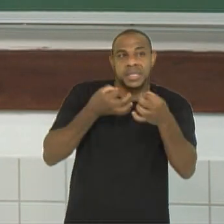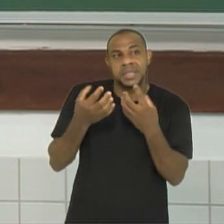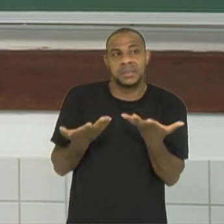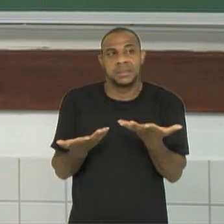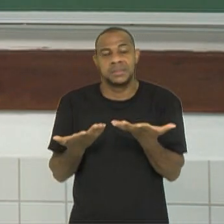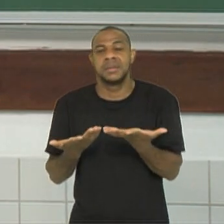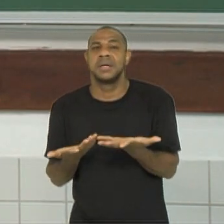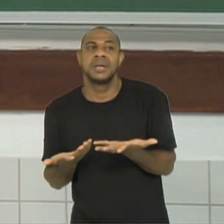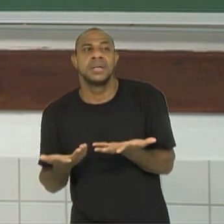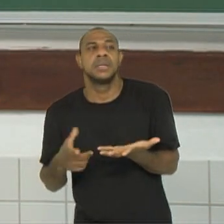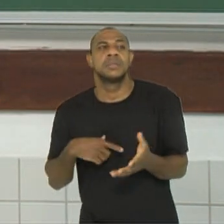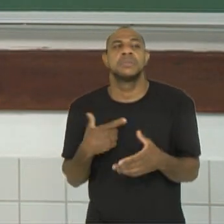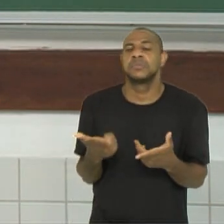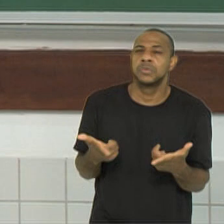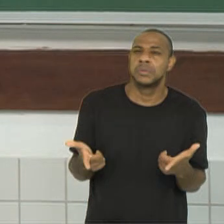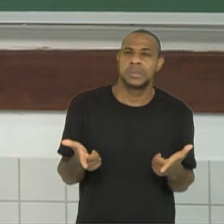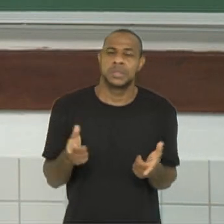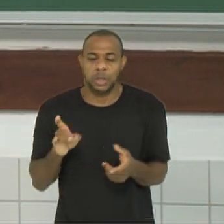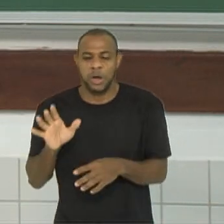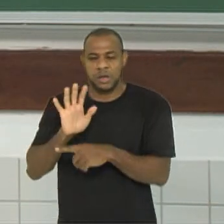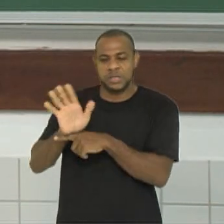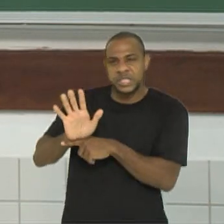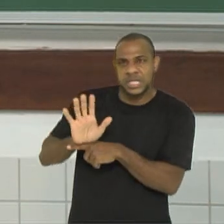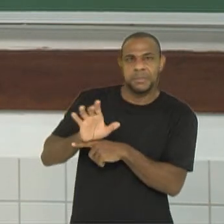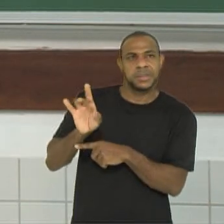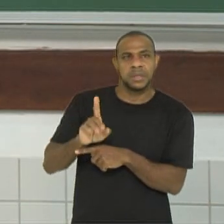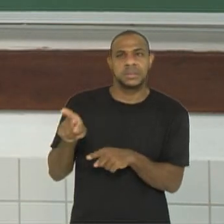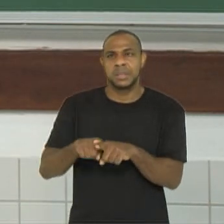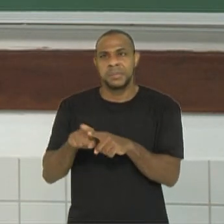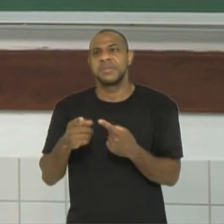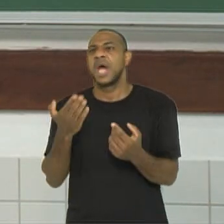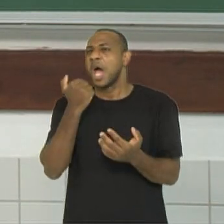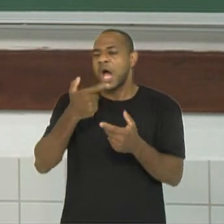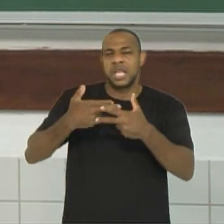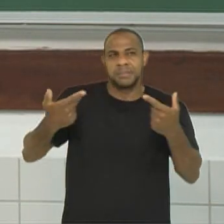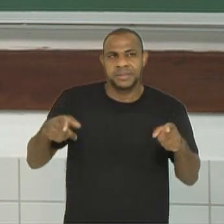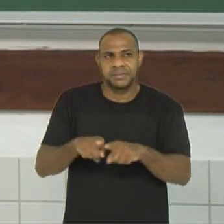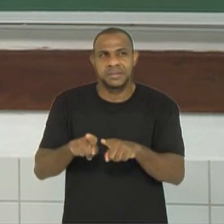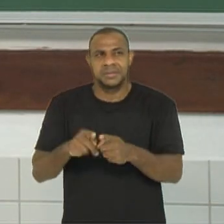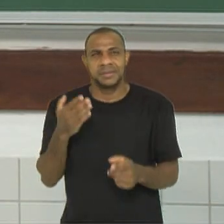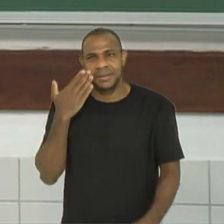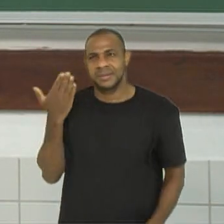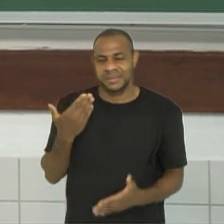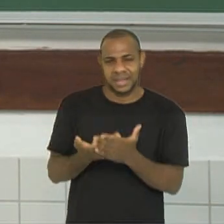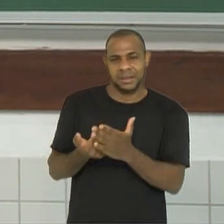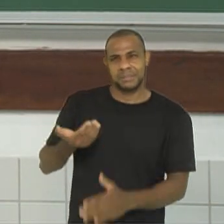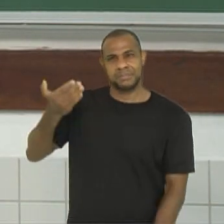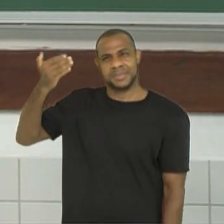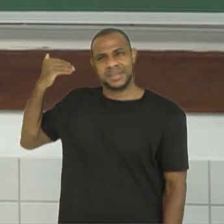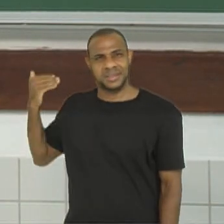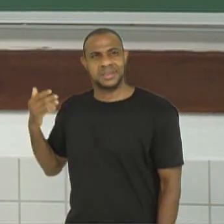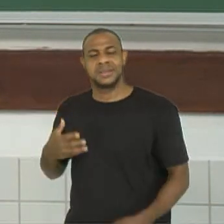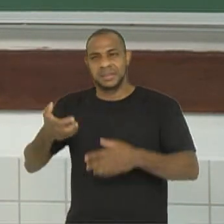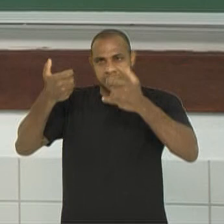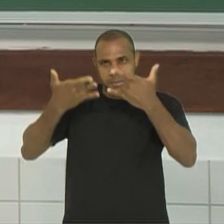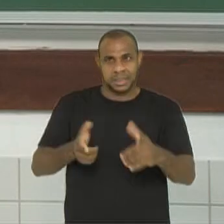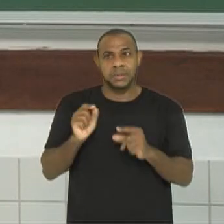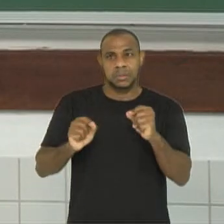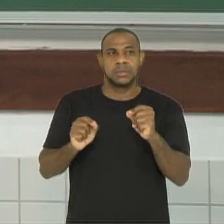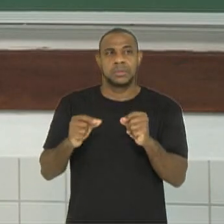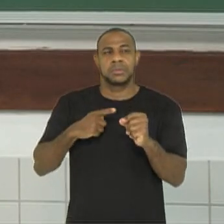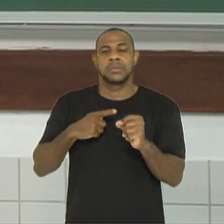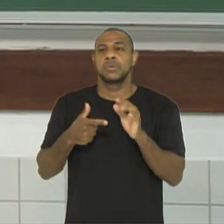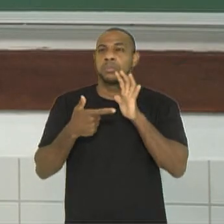trabalhava não só a questão, por exemplo, do cinema, ele vai também para a indústria do alimento. Se vocês olharem a minha aula anterior, exatamente a gente vai trabalhar essa questão